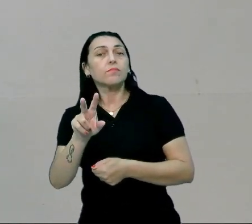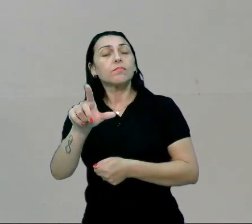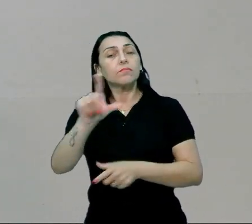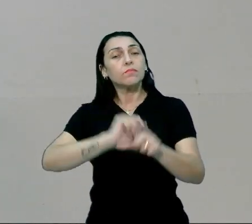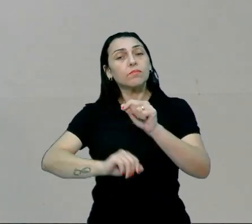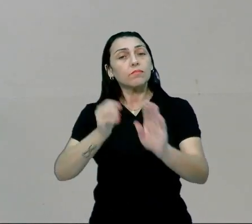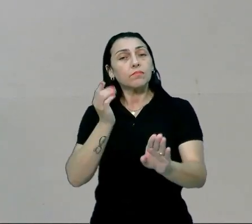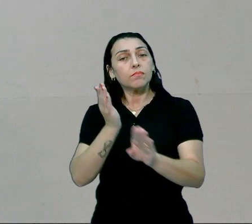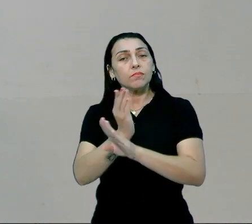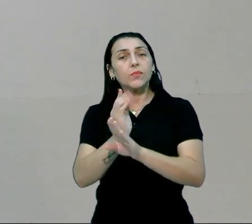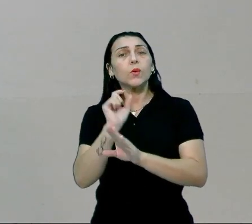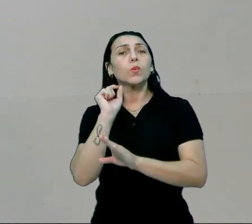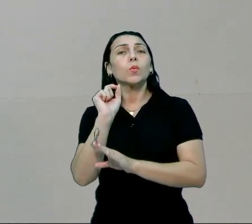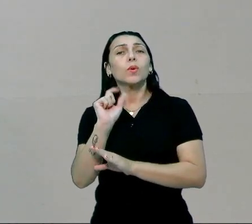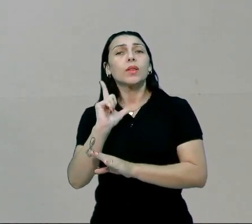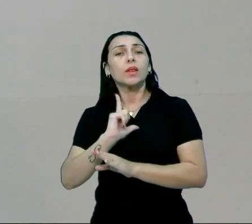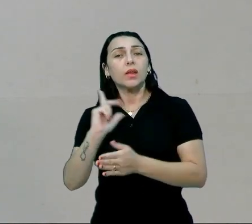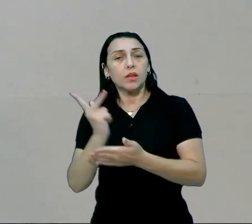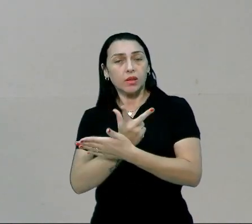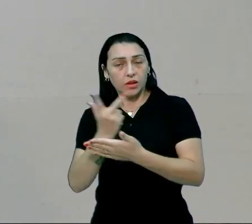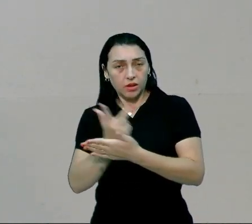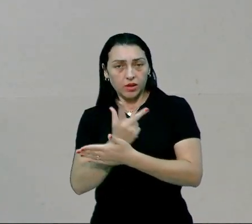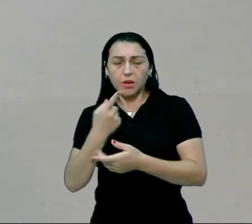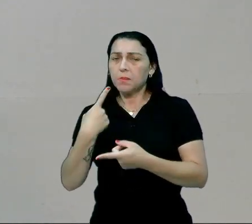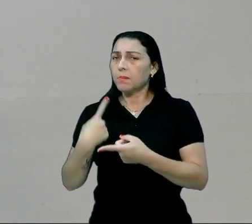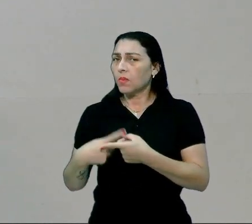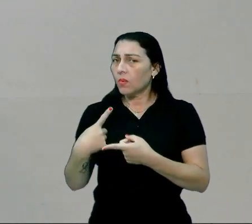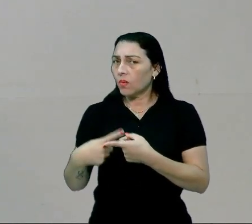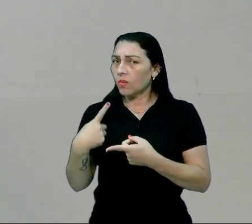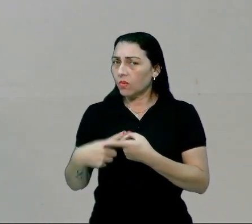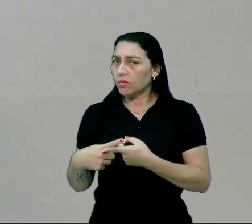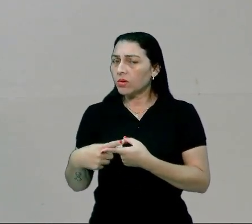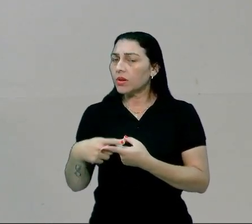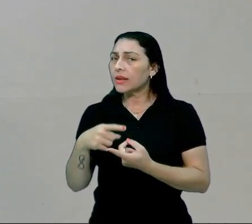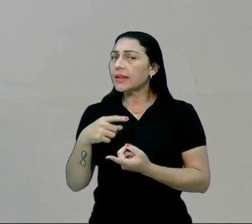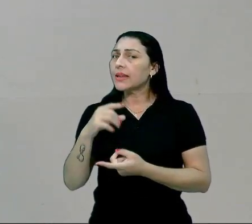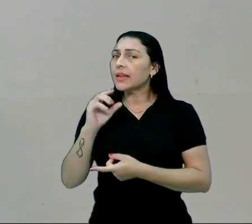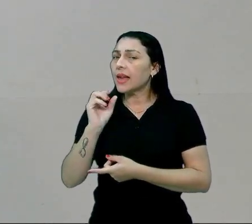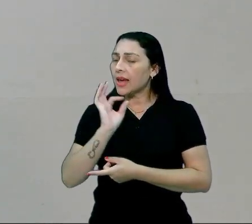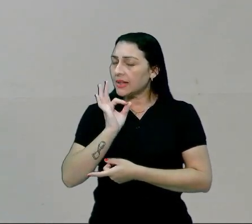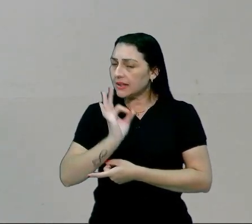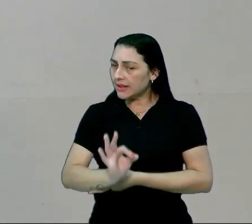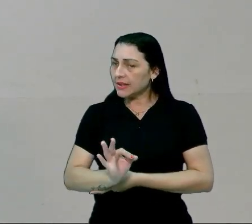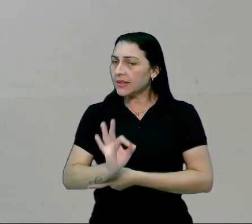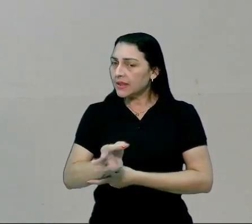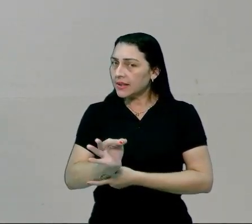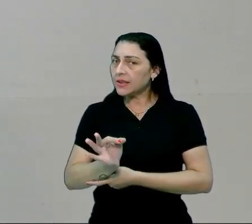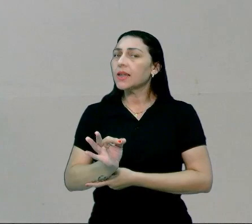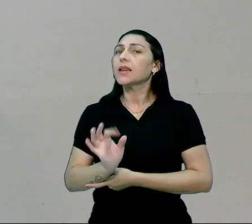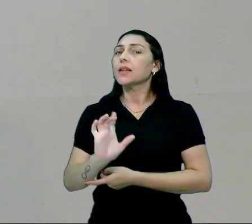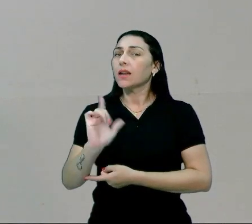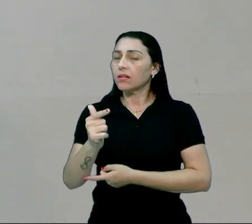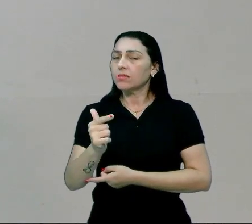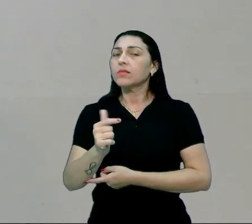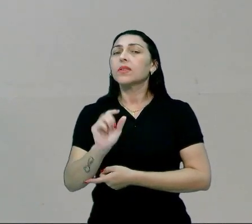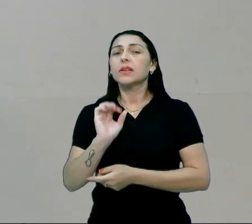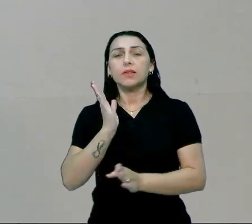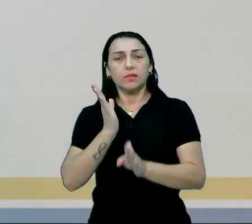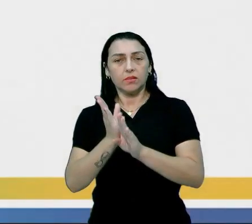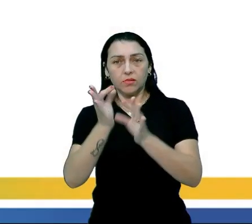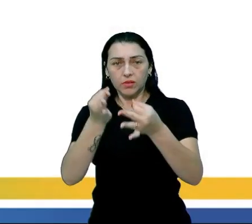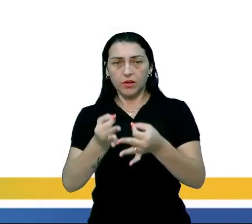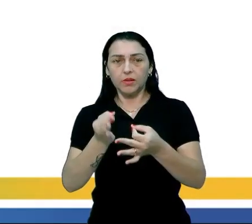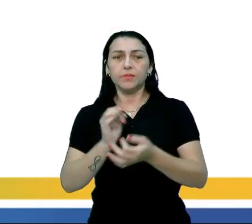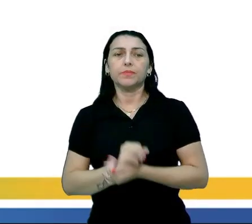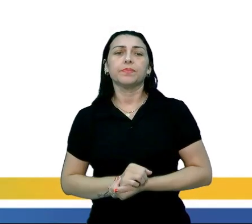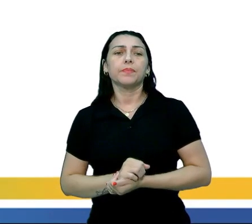vai identificar o que estaria errado nelas e por que essa é a alternativa correta, que eu acho que fica mais fluido, mais fácil de a gente fazer essa localização,